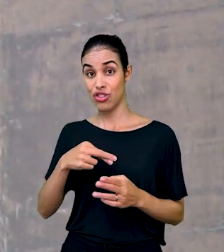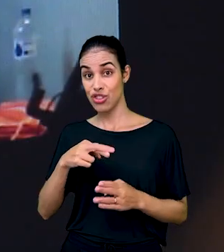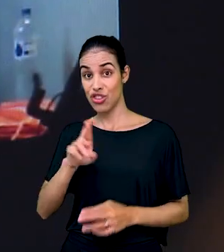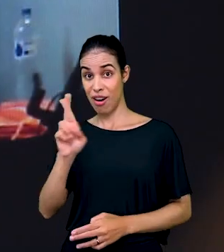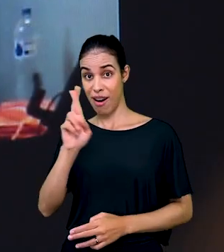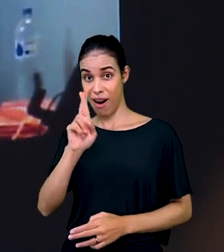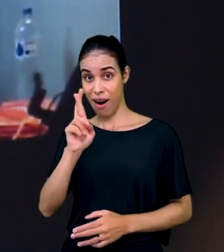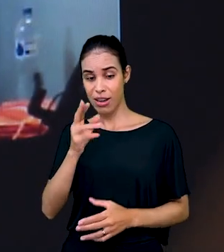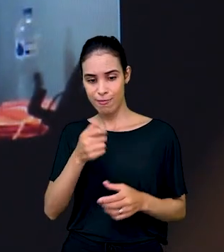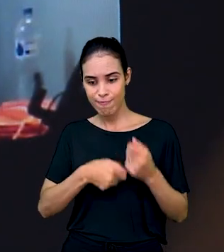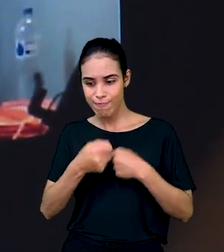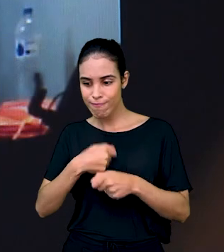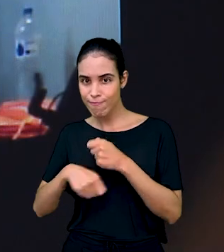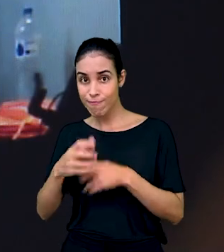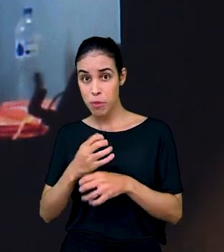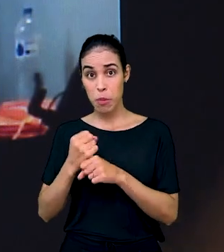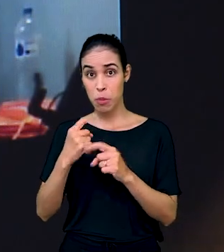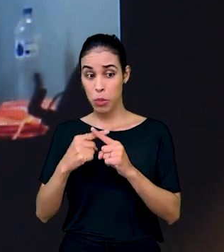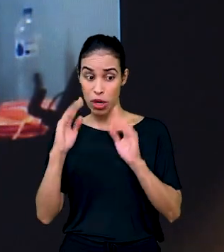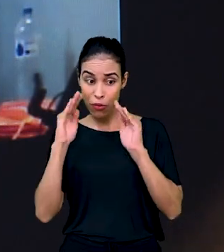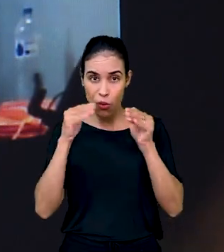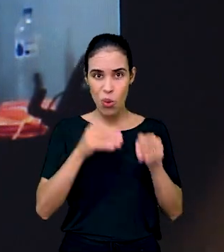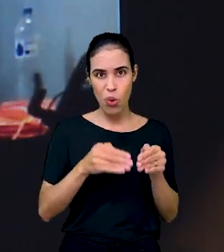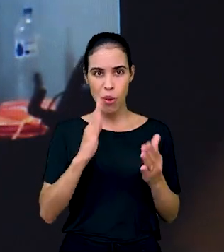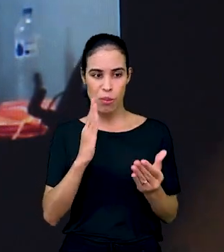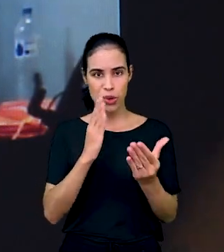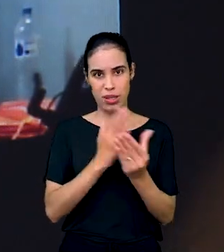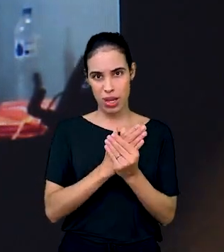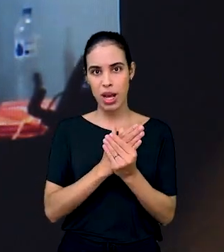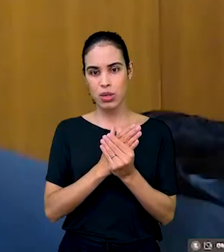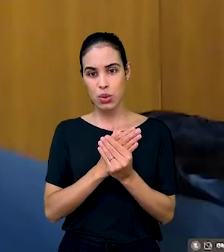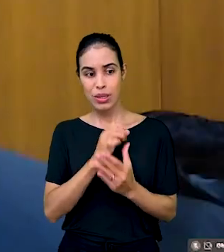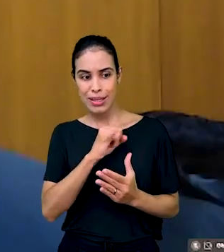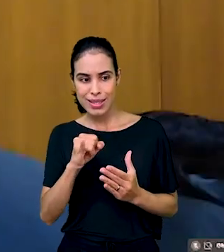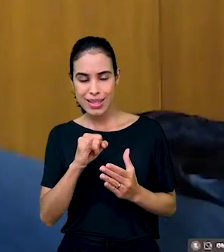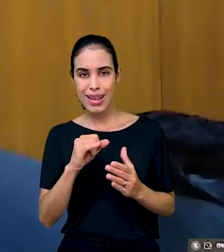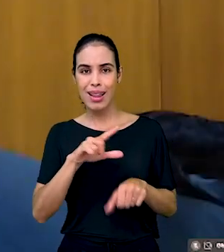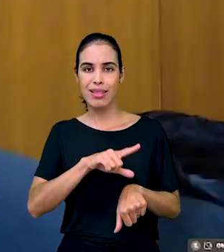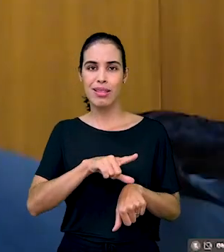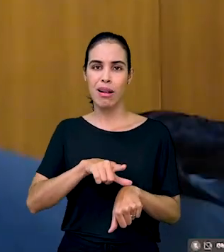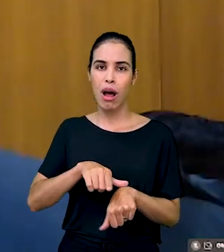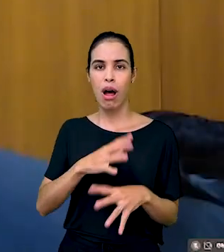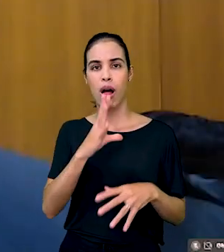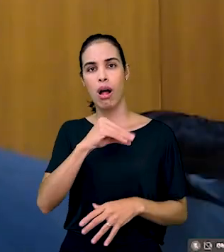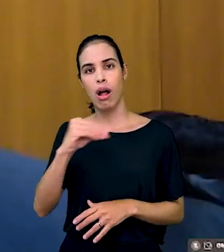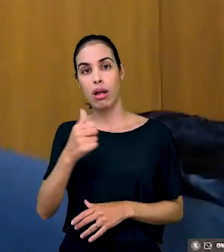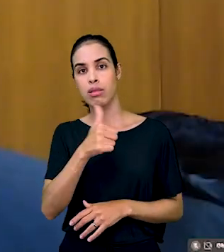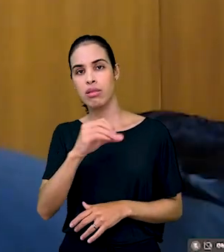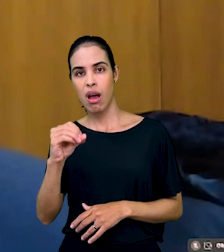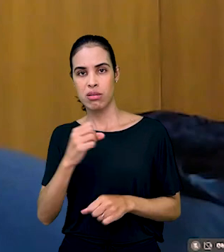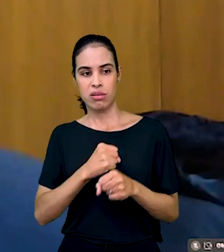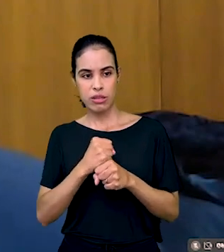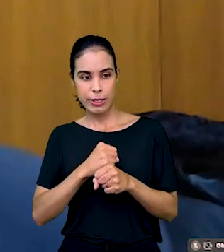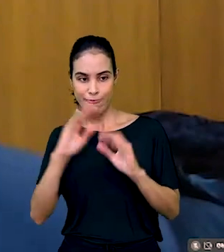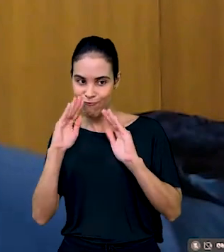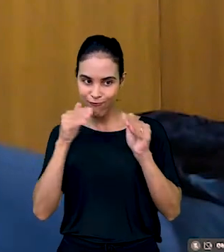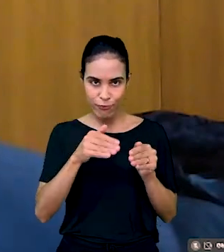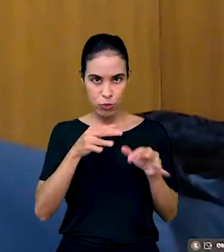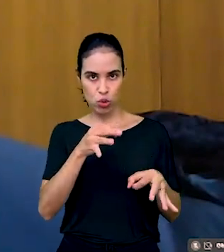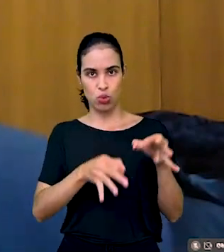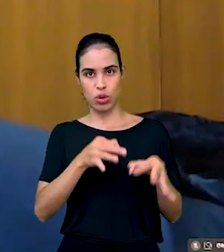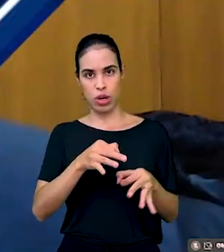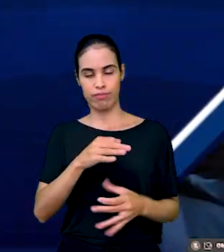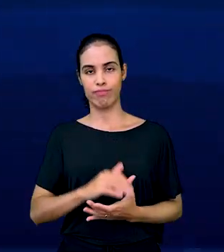reais. O esforço nacional priorizou julgamentos de processos com mais de 10 anos de tramitação na fase de